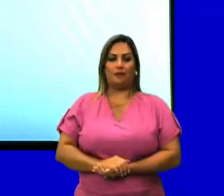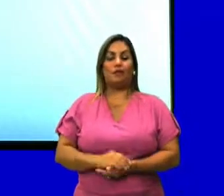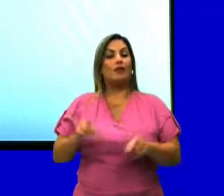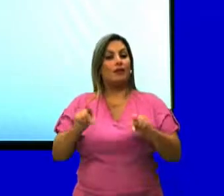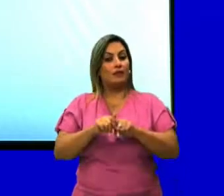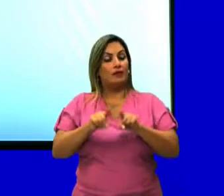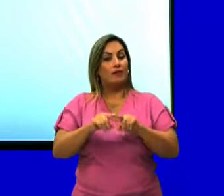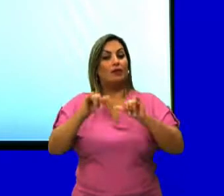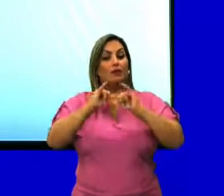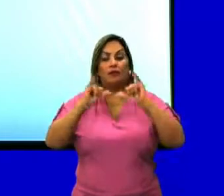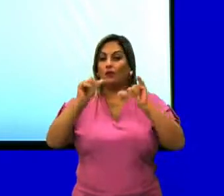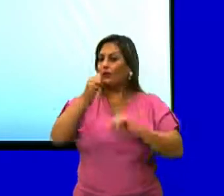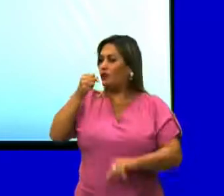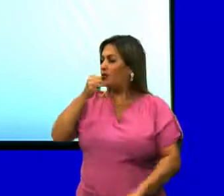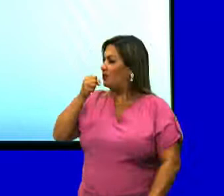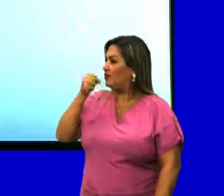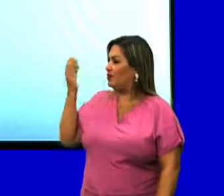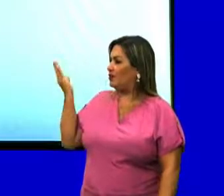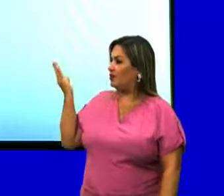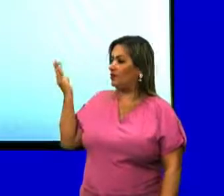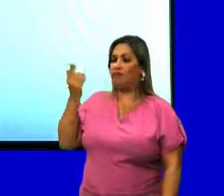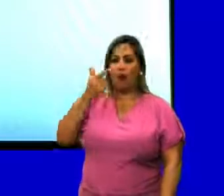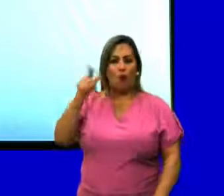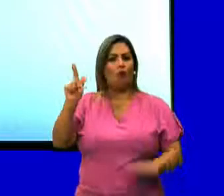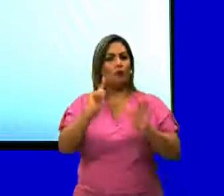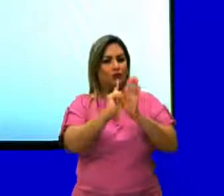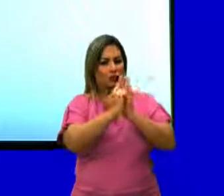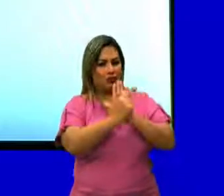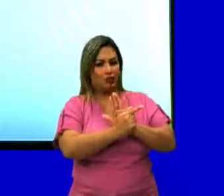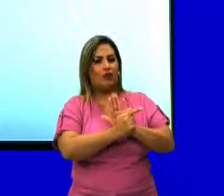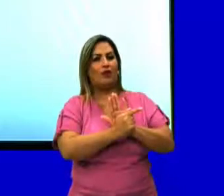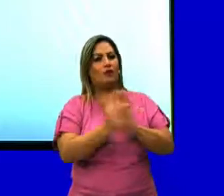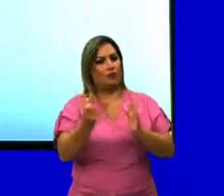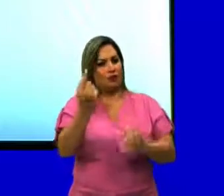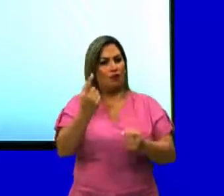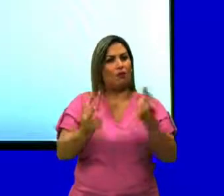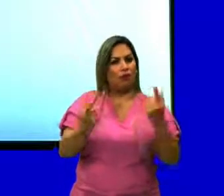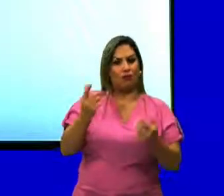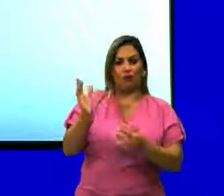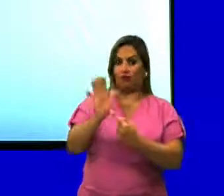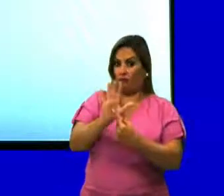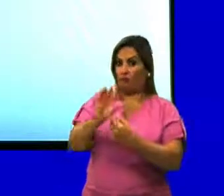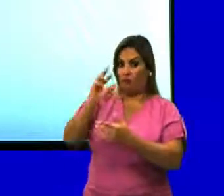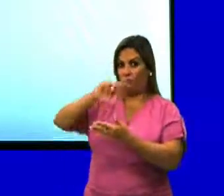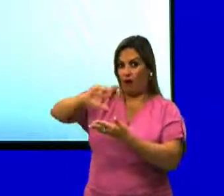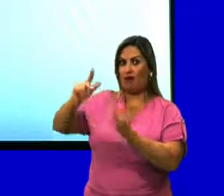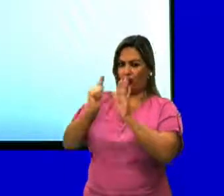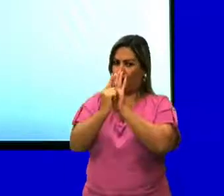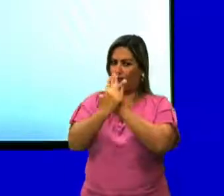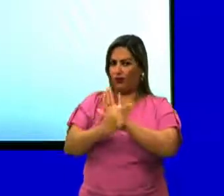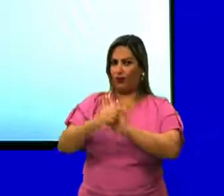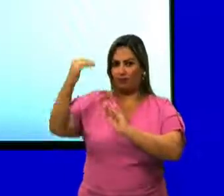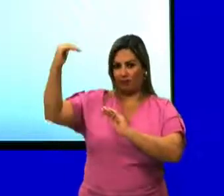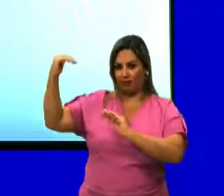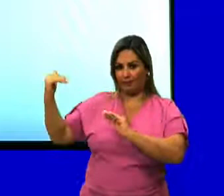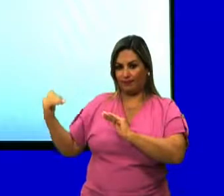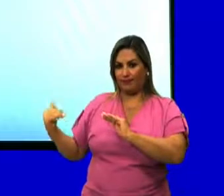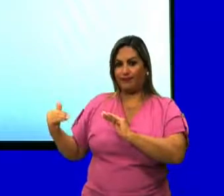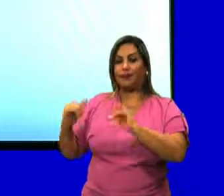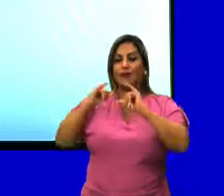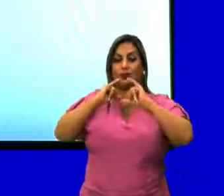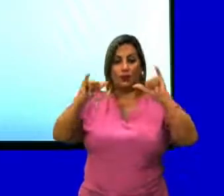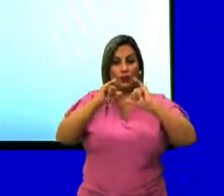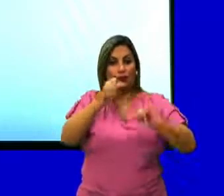Também a gente vai perceber que outros gêneros textuais, alguns que eu trouxe aqui, o título, a